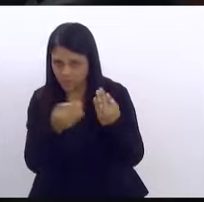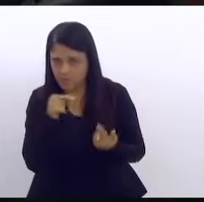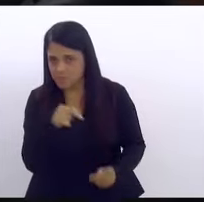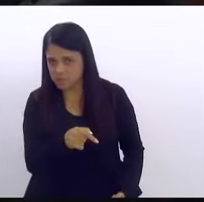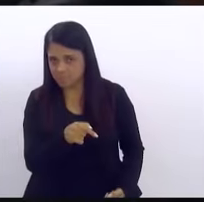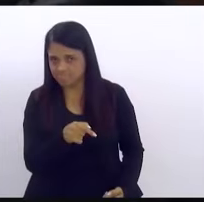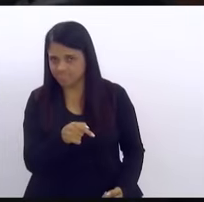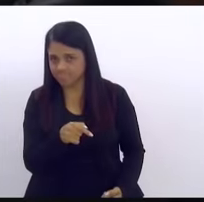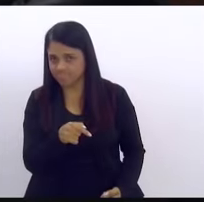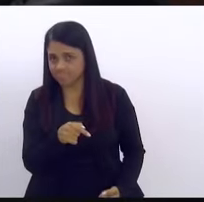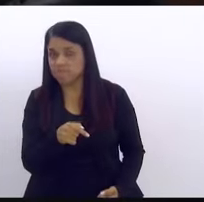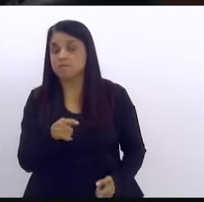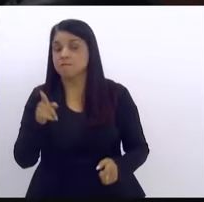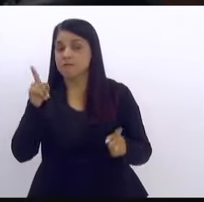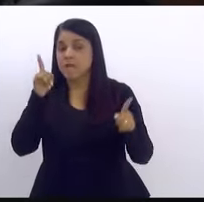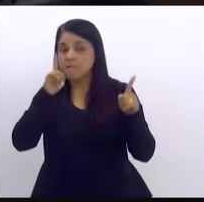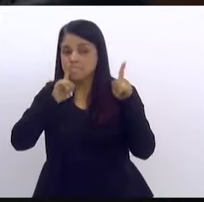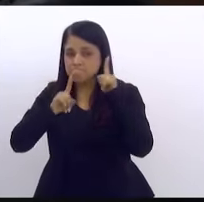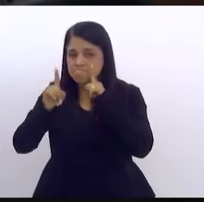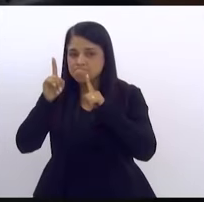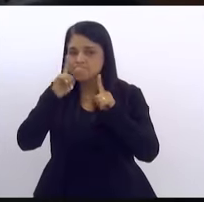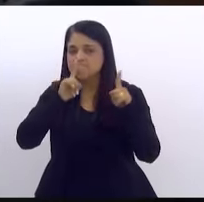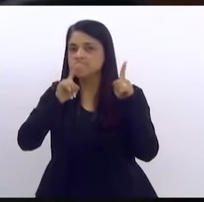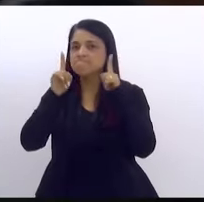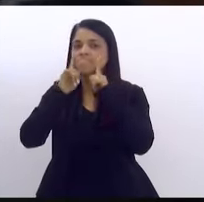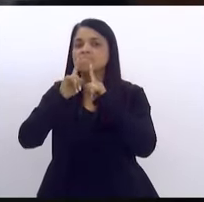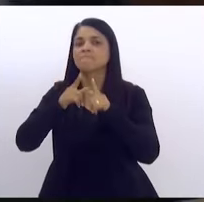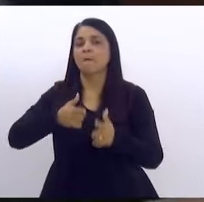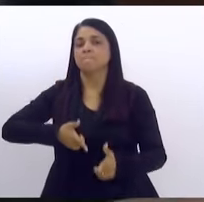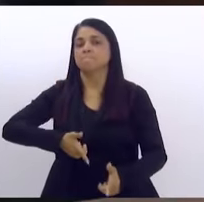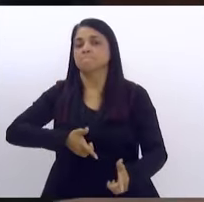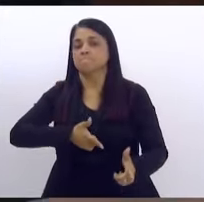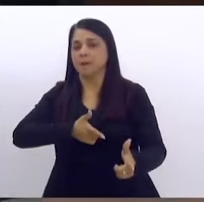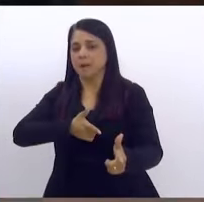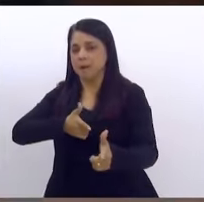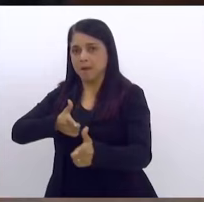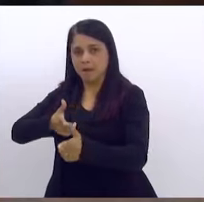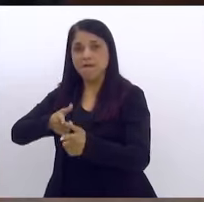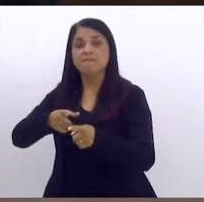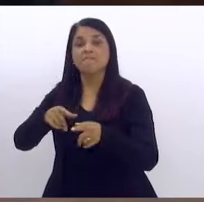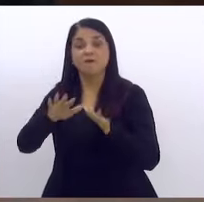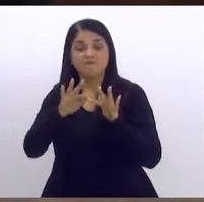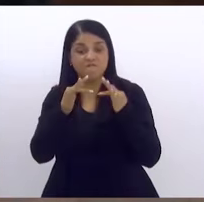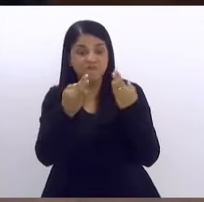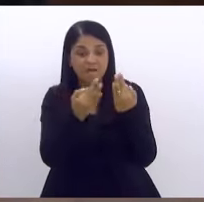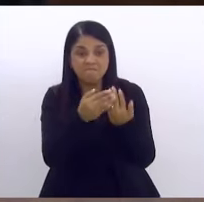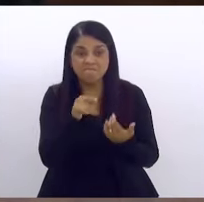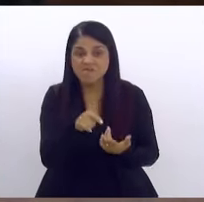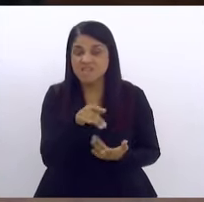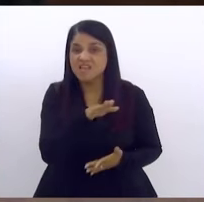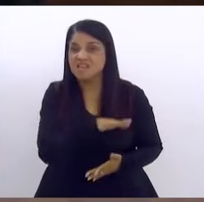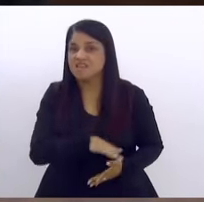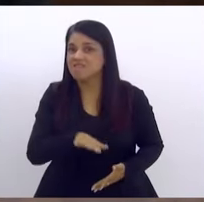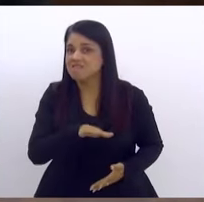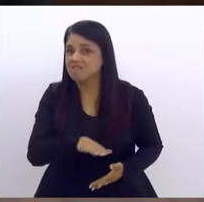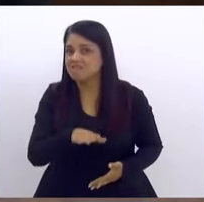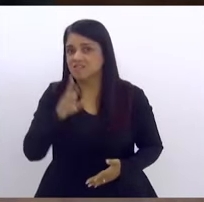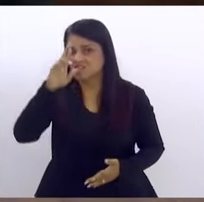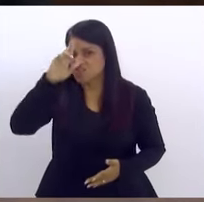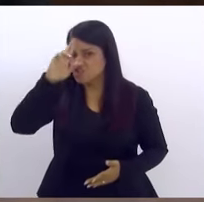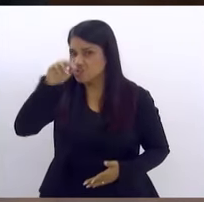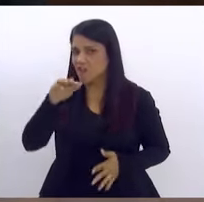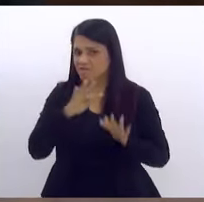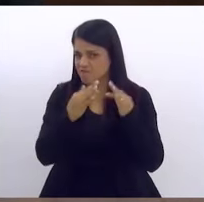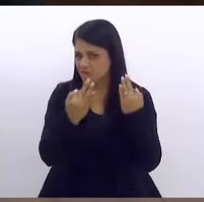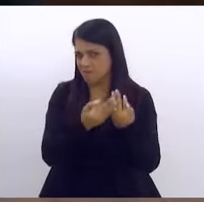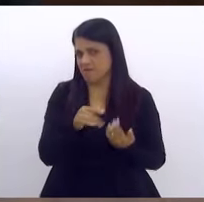bicho vai pegar em Maricá. Vai pegar pesado. Vai pegar pesado. Porque trata-se de uma família, crianças, chefe de família. Mais